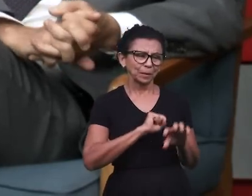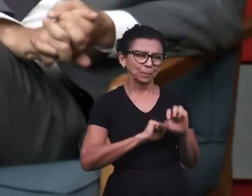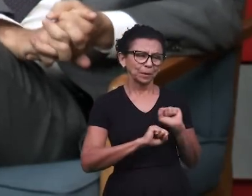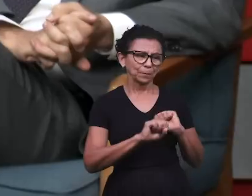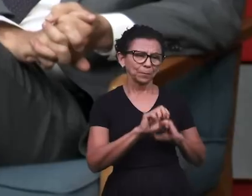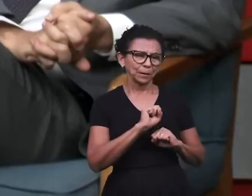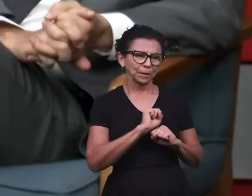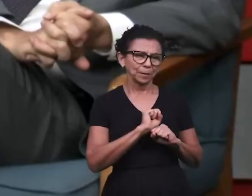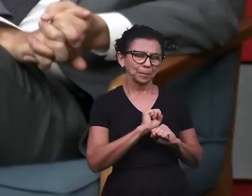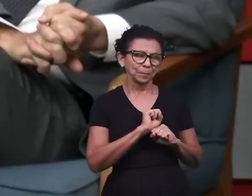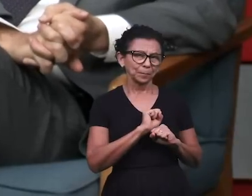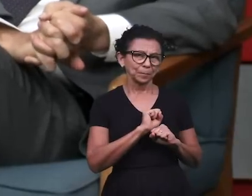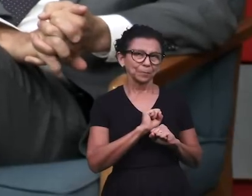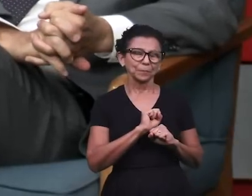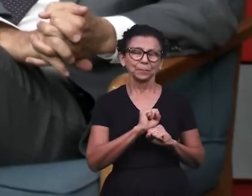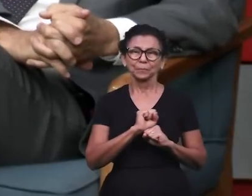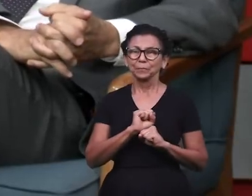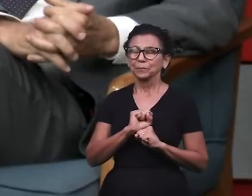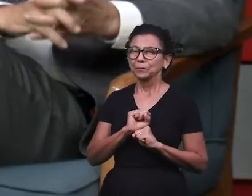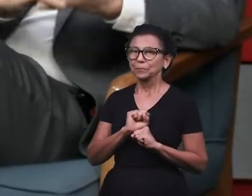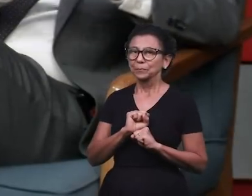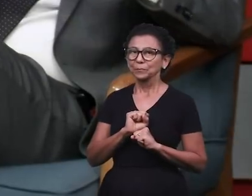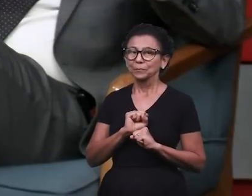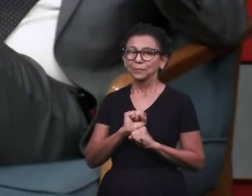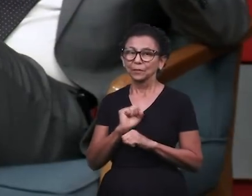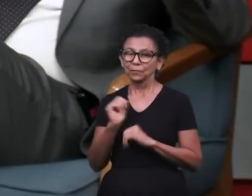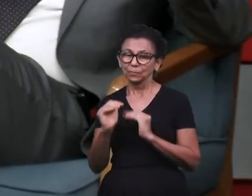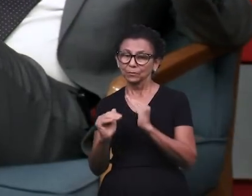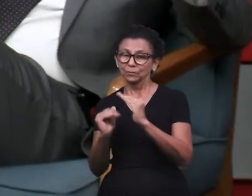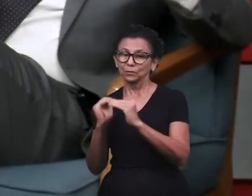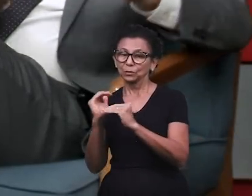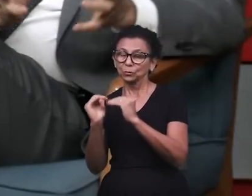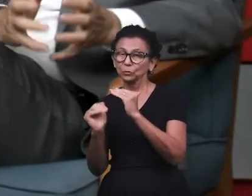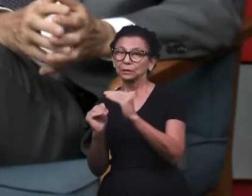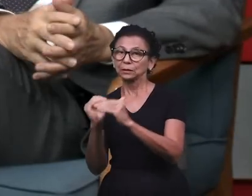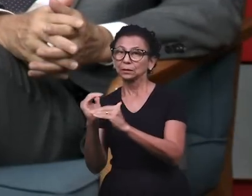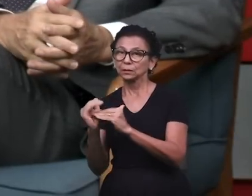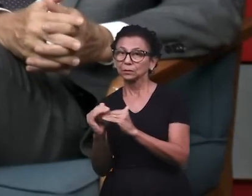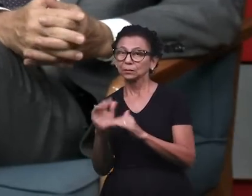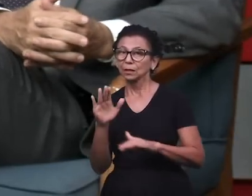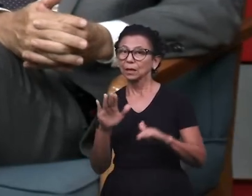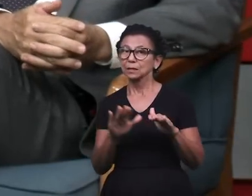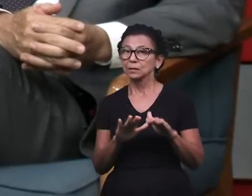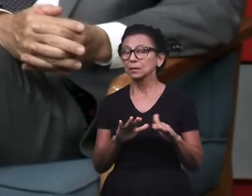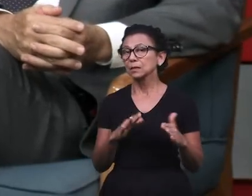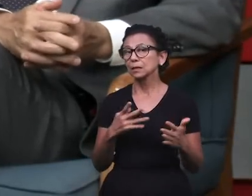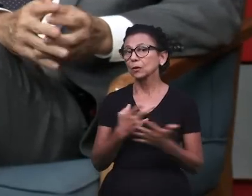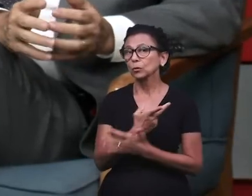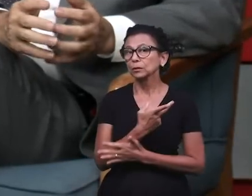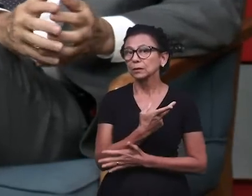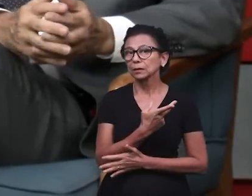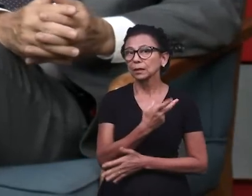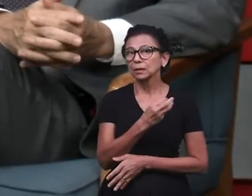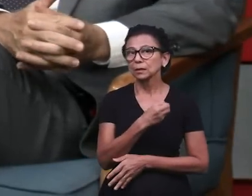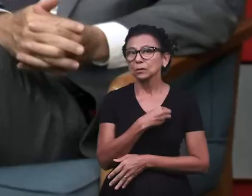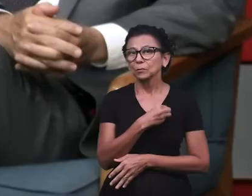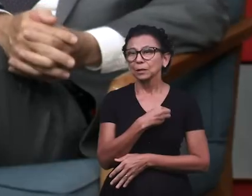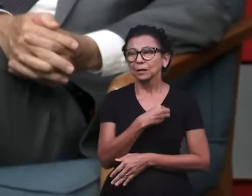A ponto, às vezes, de as pessoas se tornarem, por causa do pecado,